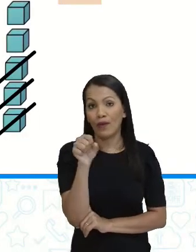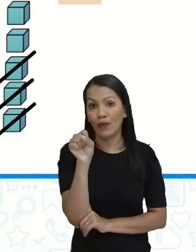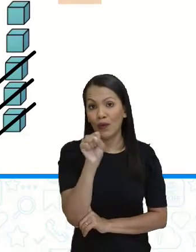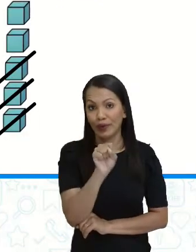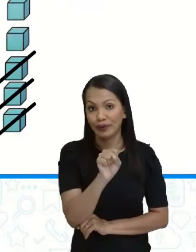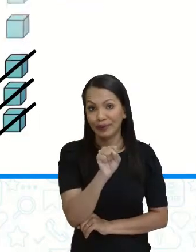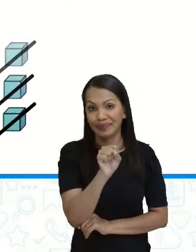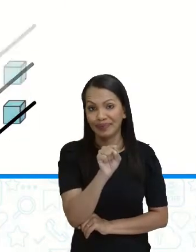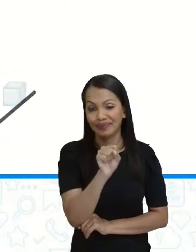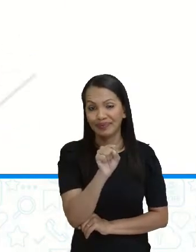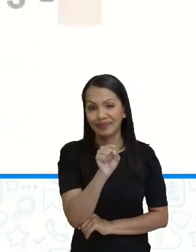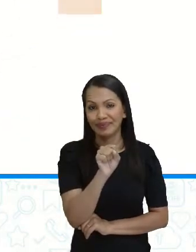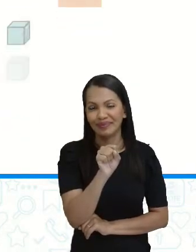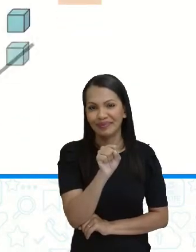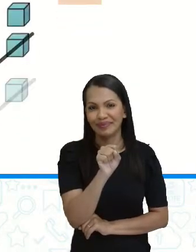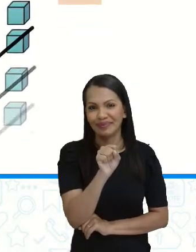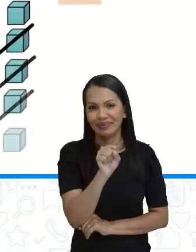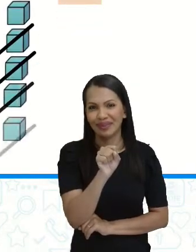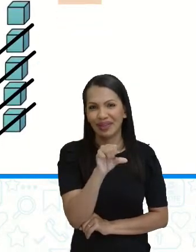8,